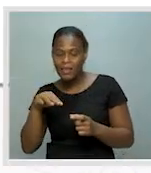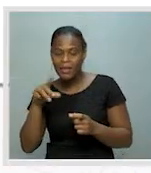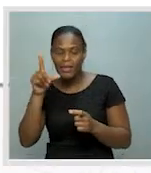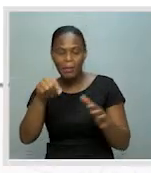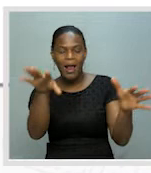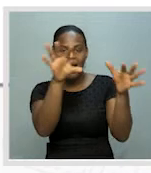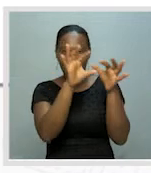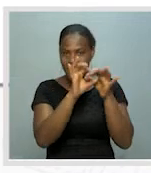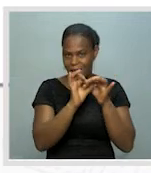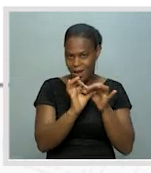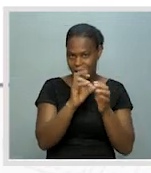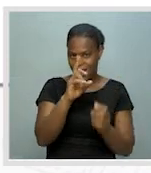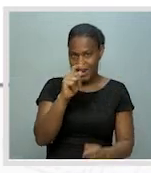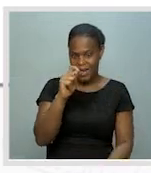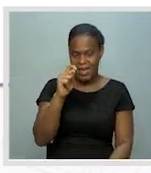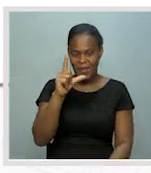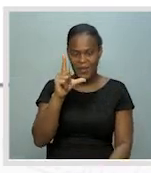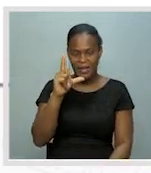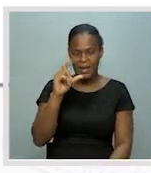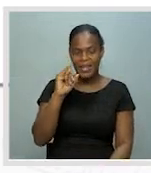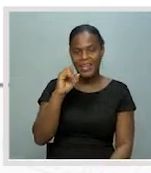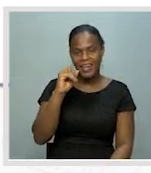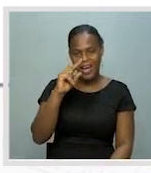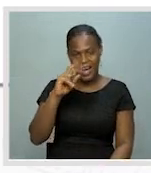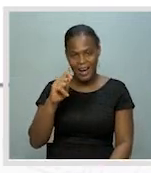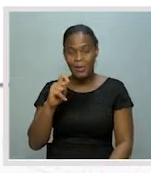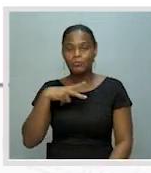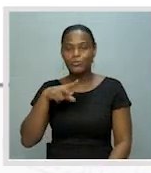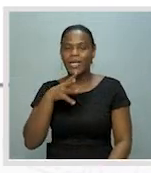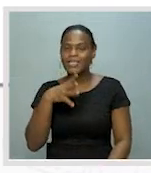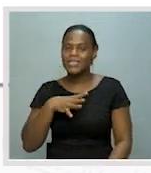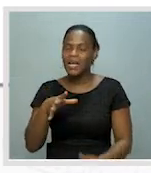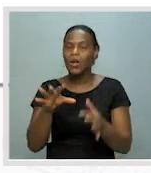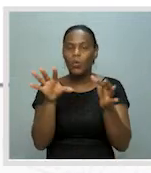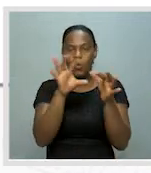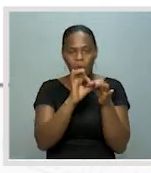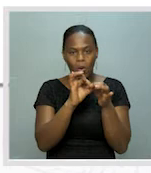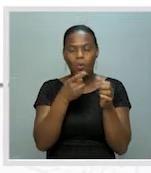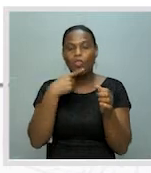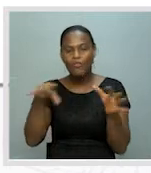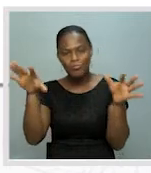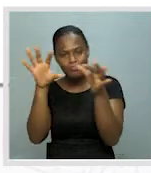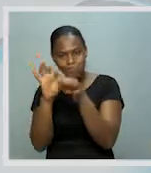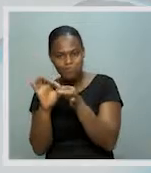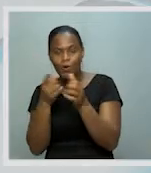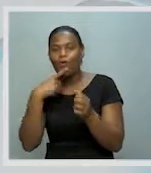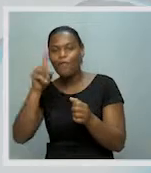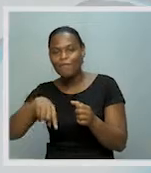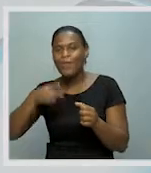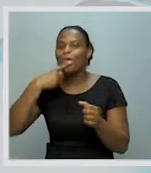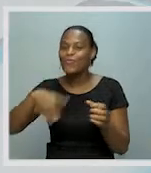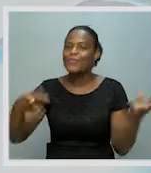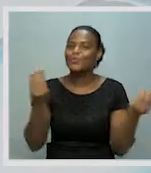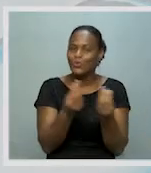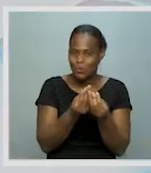E religare significa, em português, ligar, unir, ou ligar de novo, ou então voltar